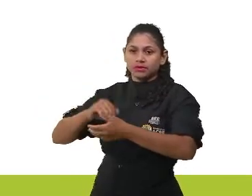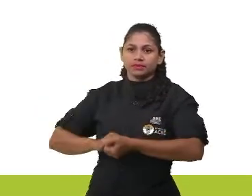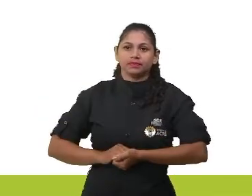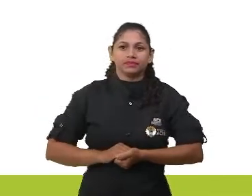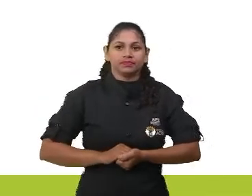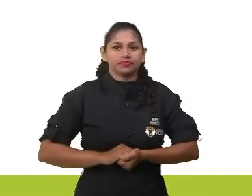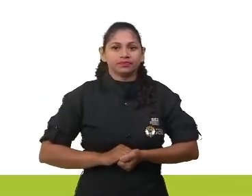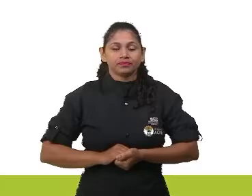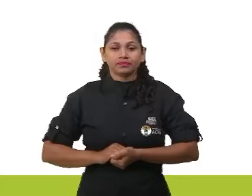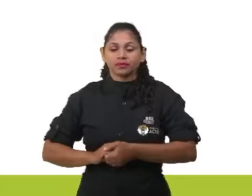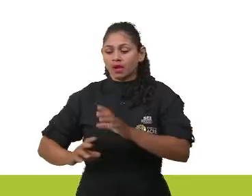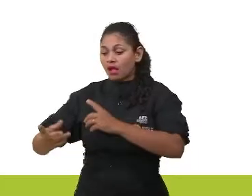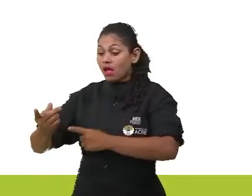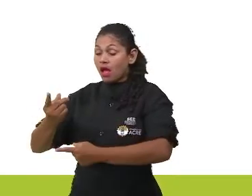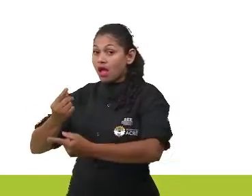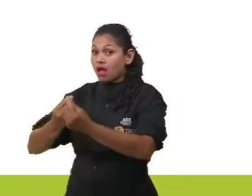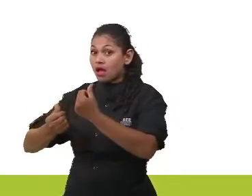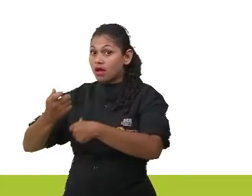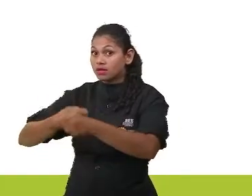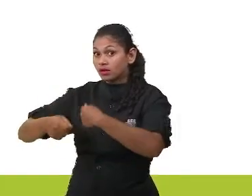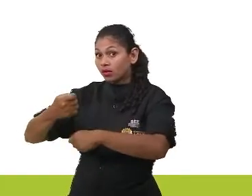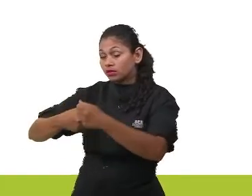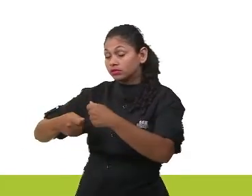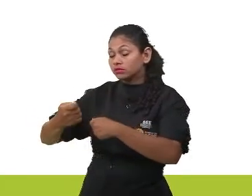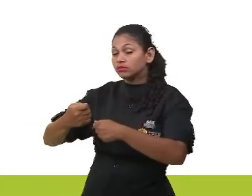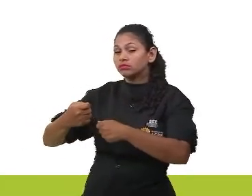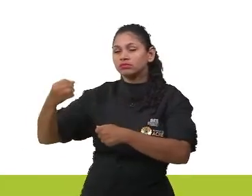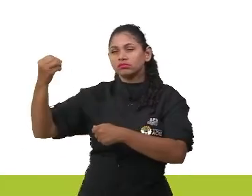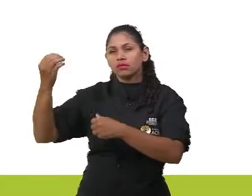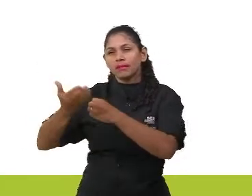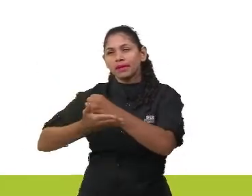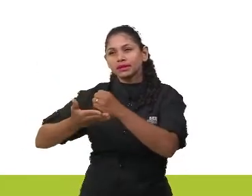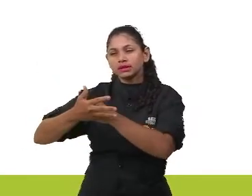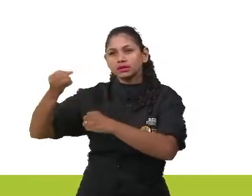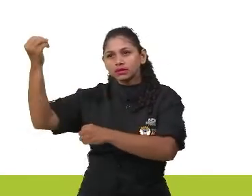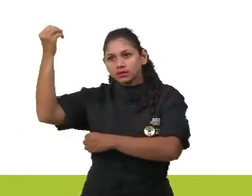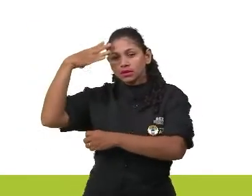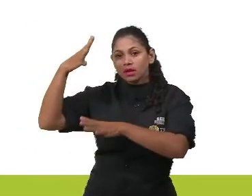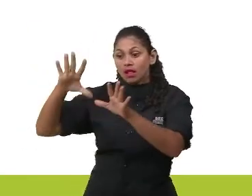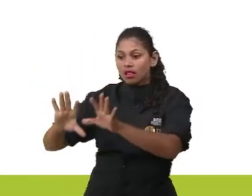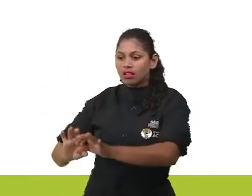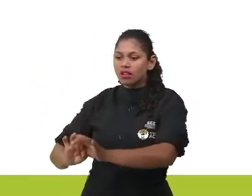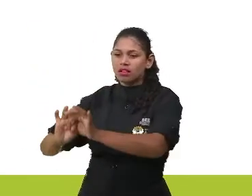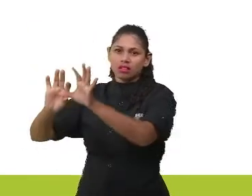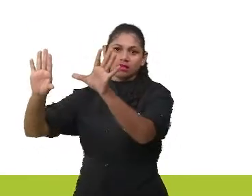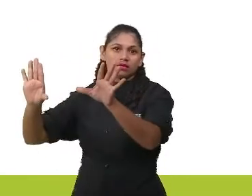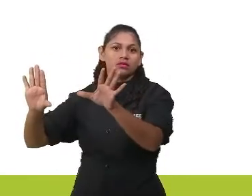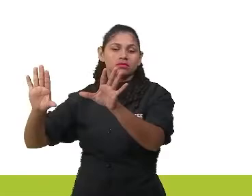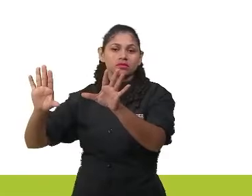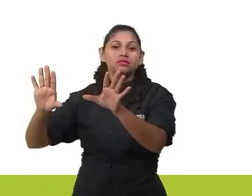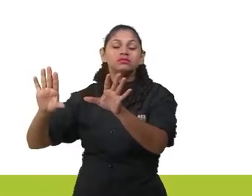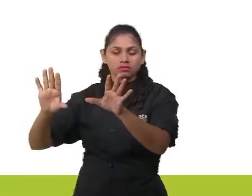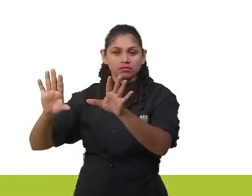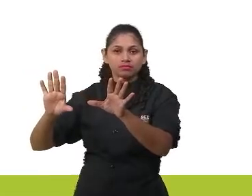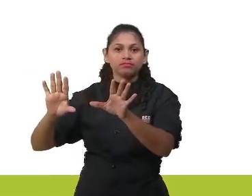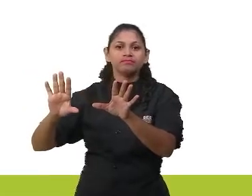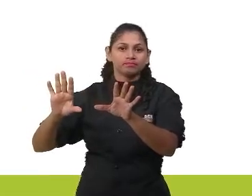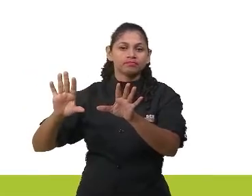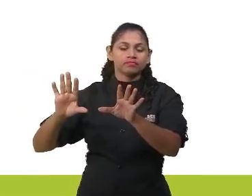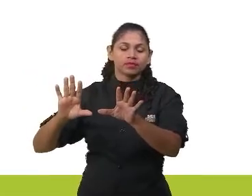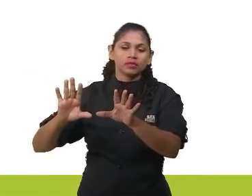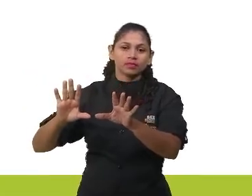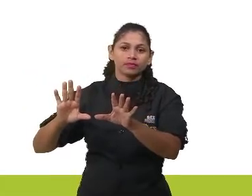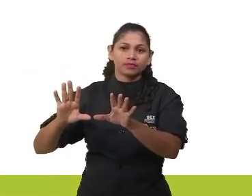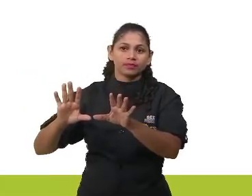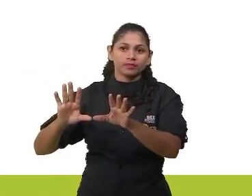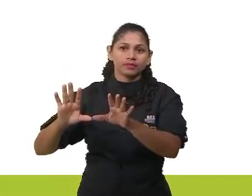economia, a economia, segundo o iluminismo, tinha que ser uma economia liberal. O que seria o liberal? A economia ela deveria caminhar com